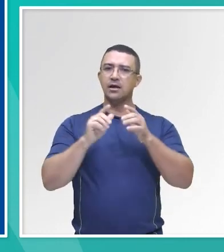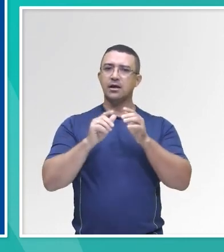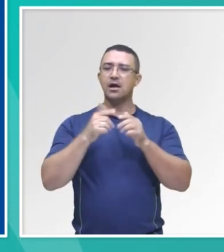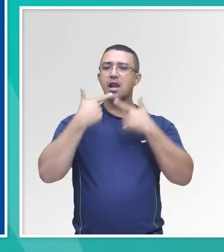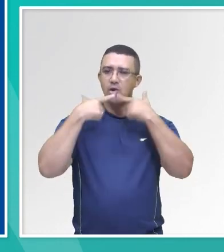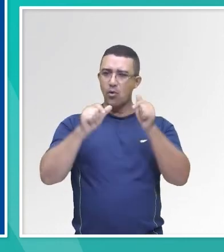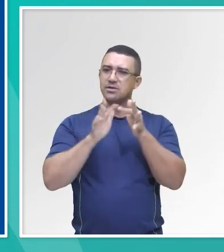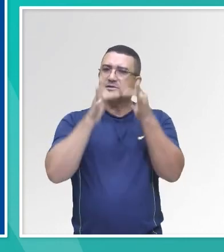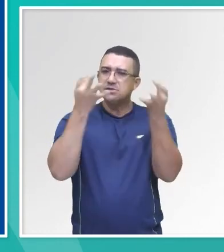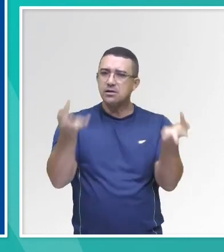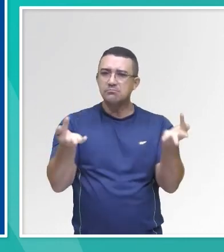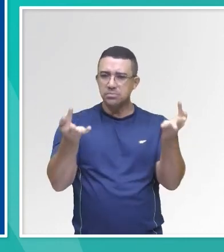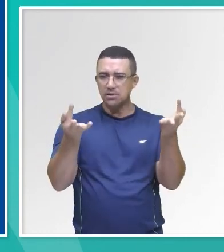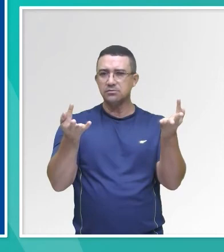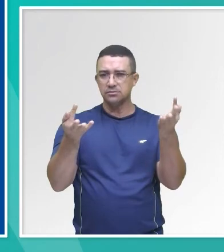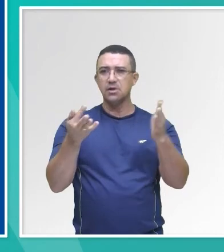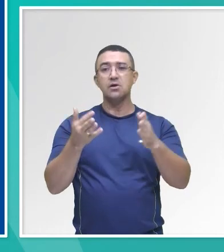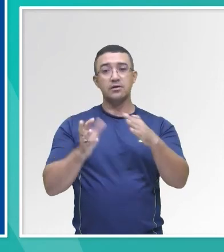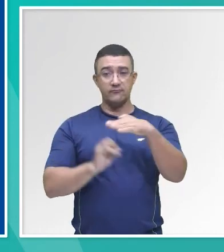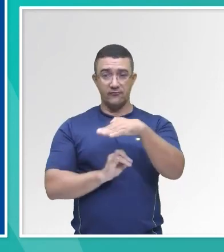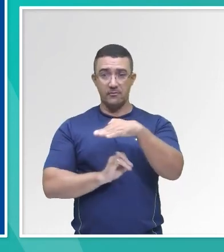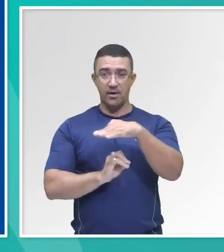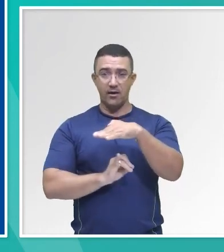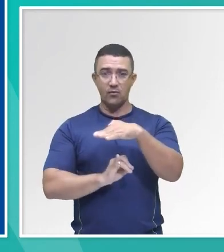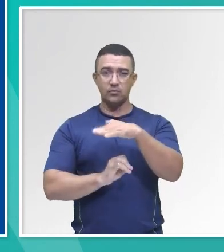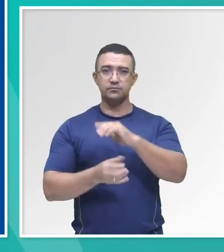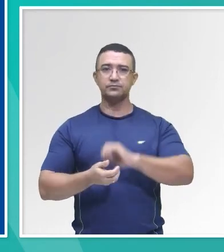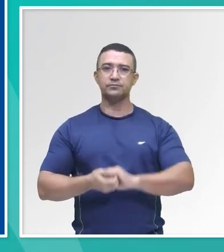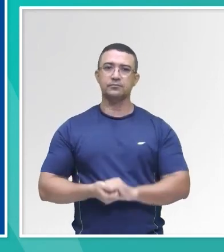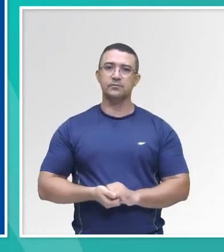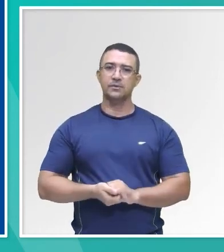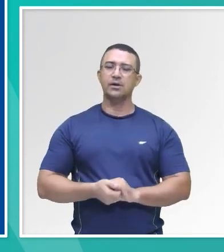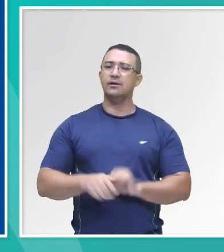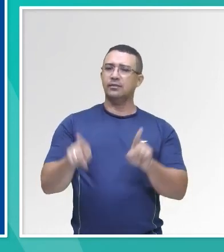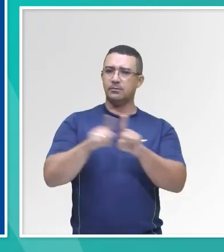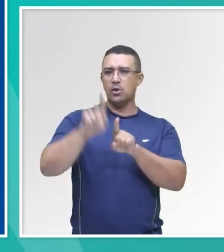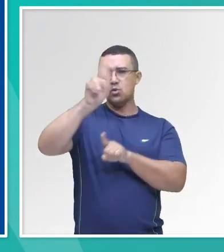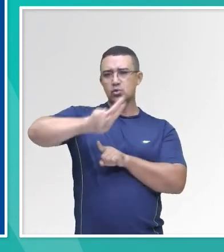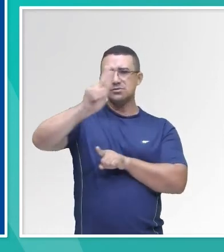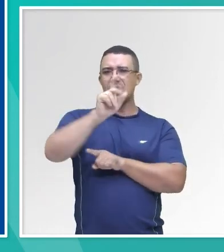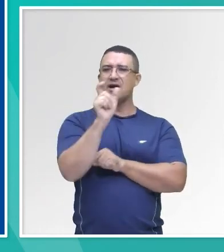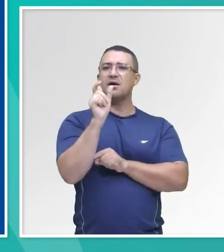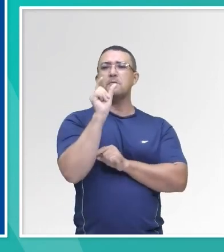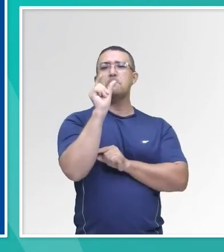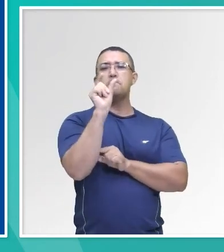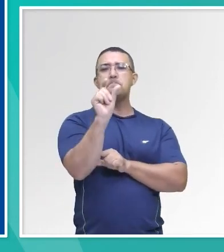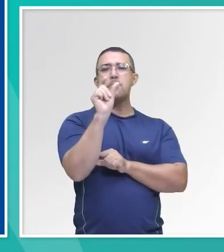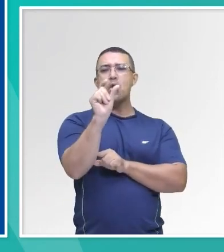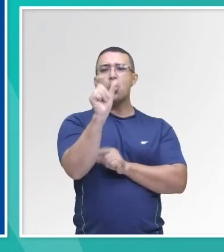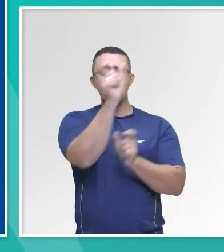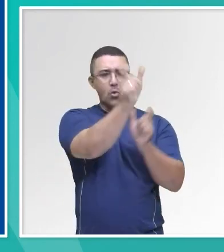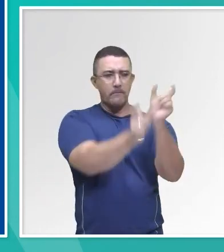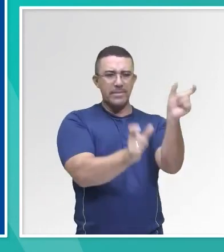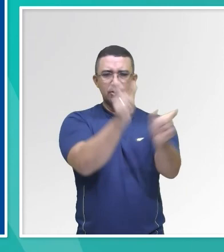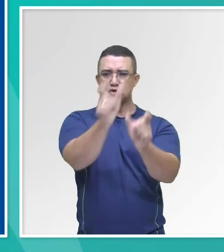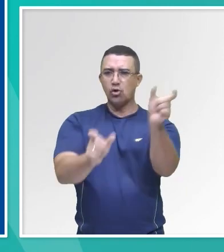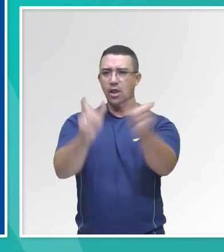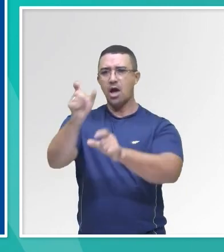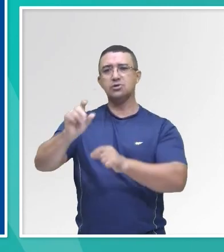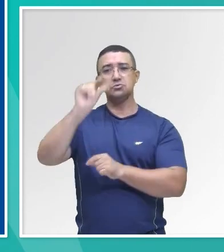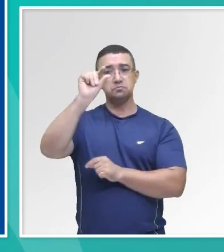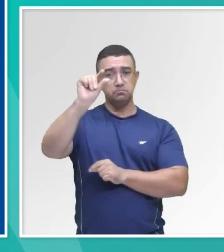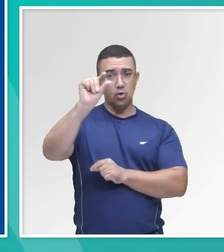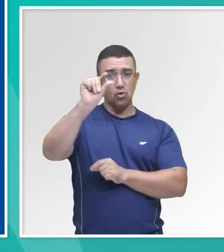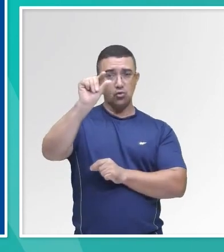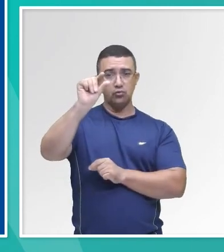dia. Ele vai utilizar também. Ele vai utilizar poucos personagens até pelo espaço,